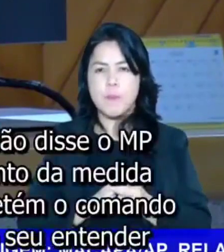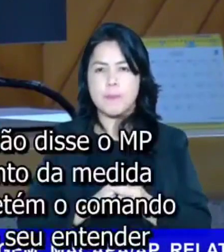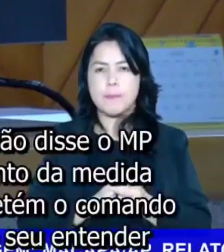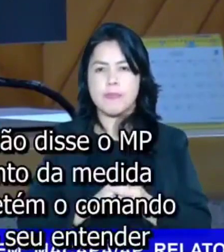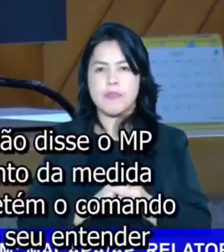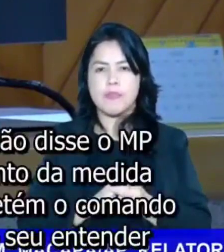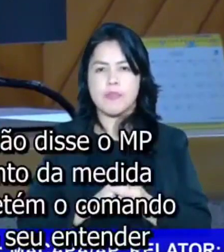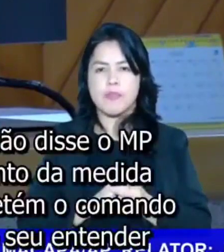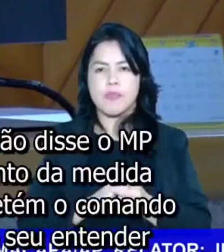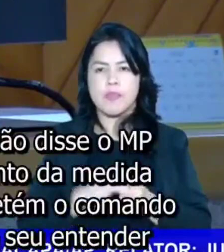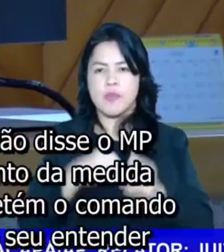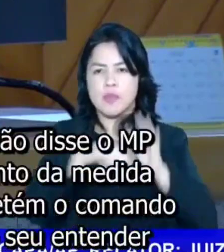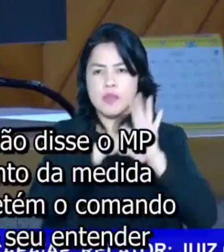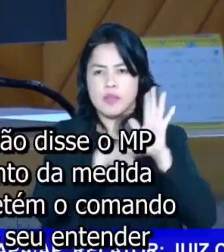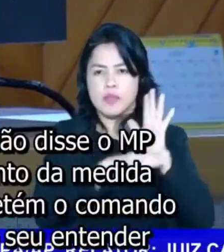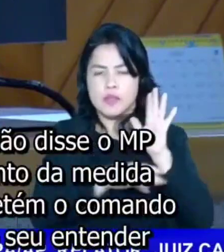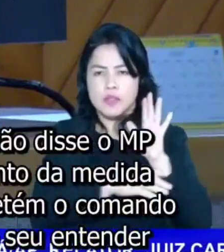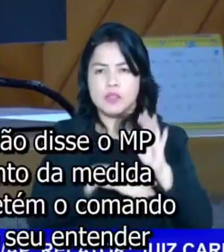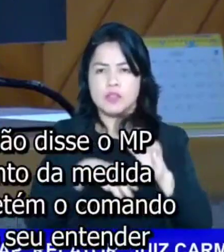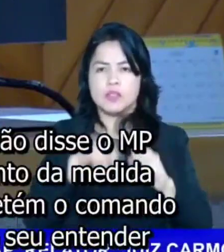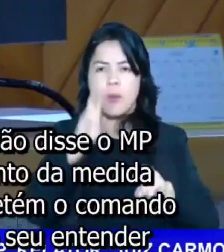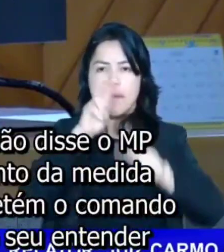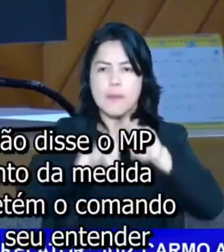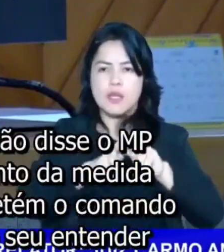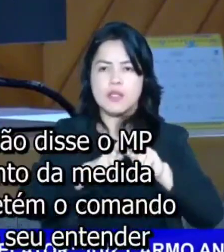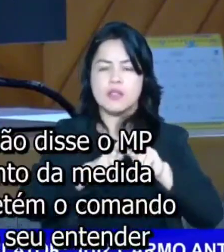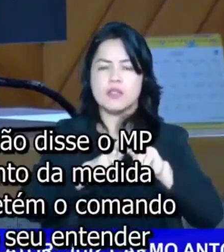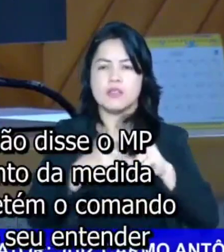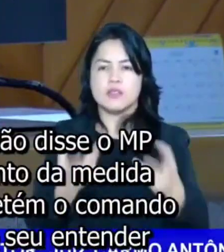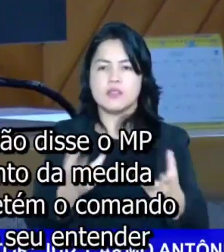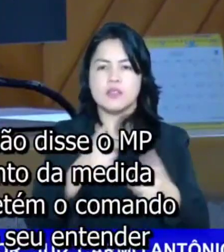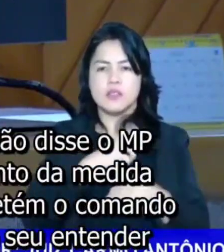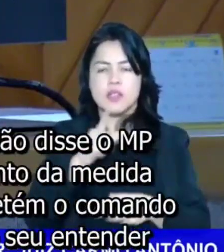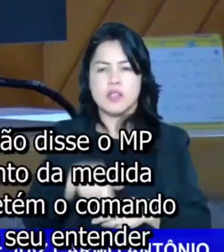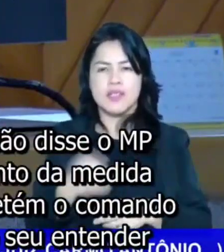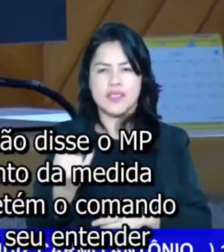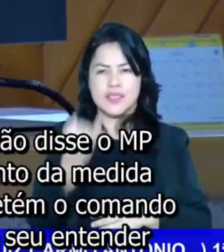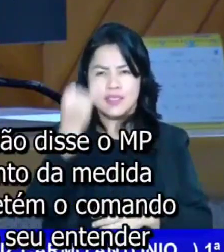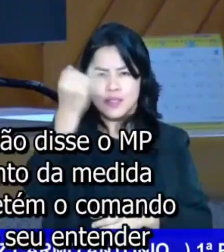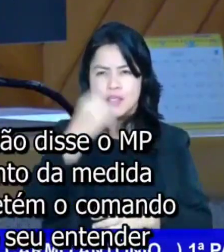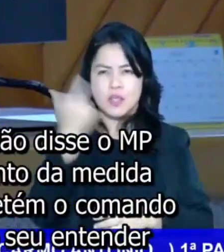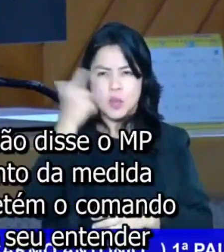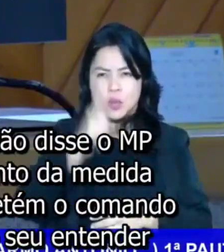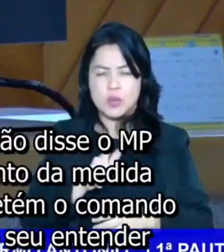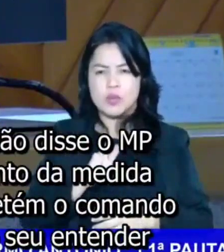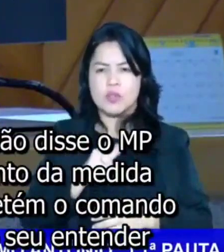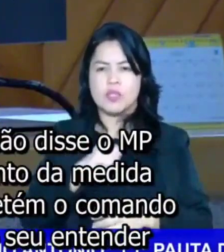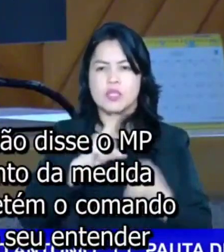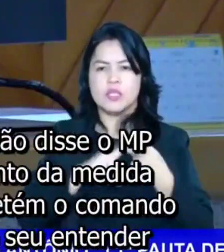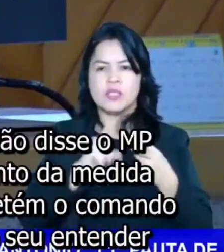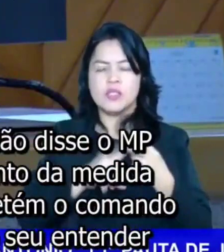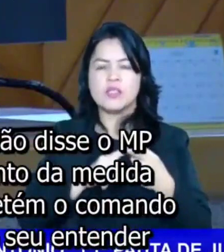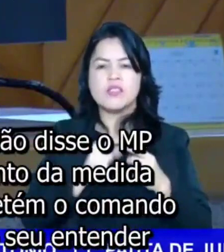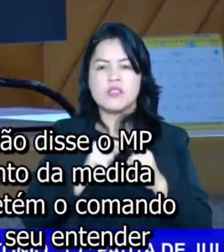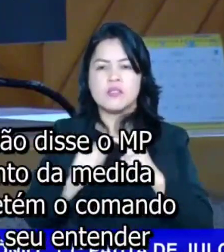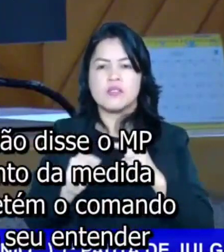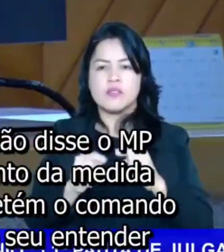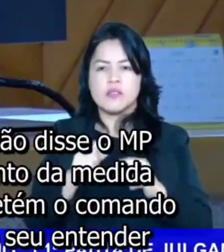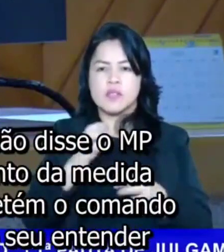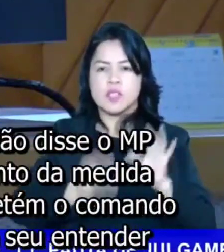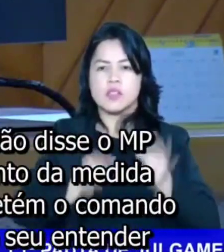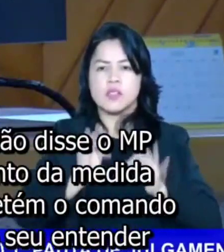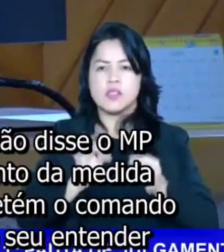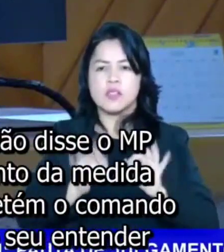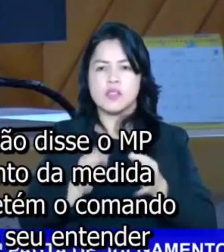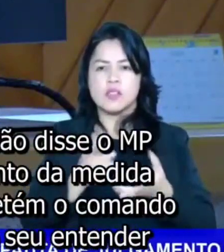a concessão da medida cautelar de busca e apreensão, disse o MP, é essencial para a apuração dos fatos e o indeferimento da medida pela juíza, a